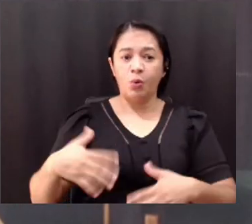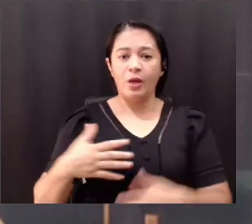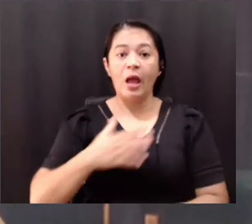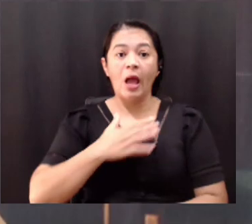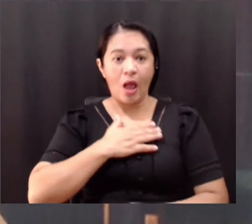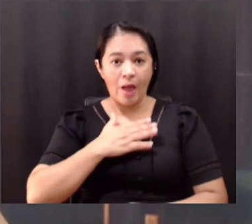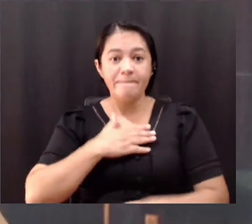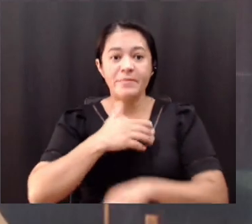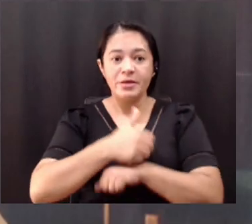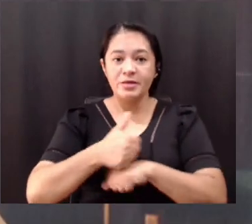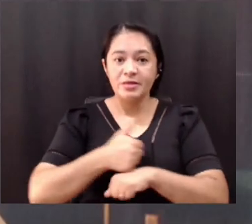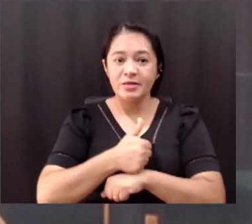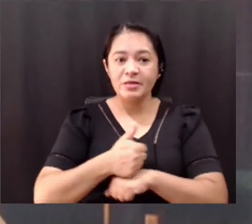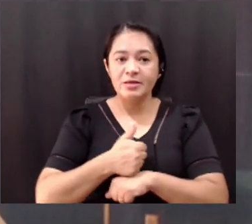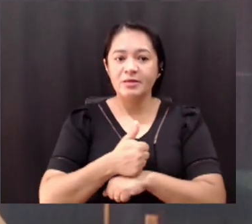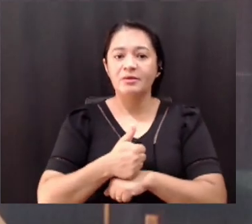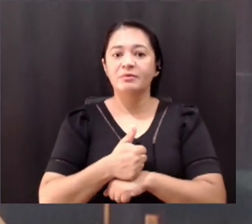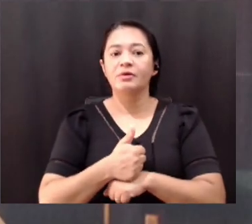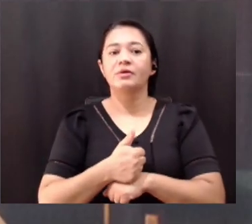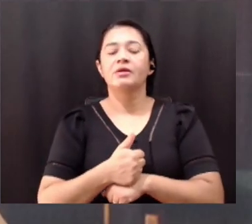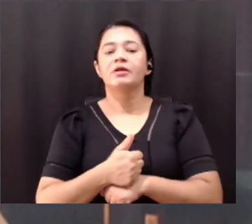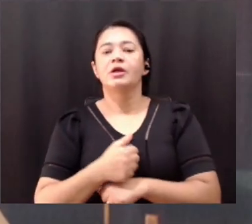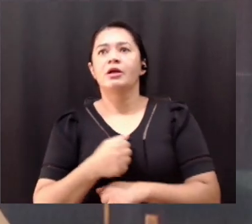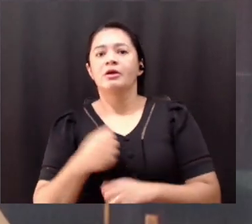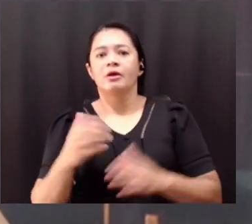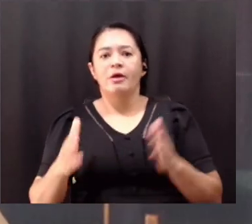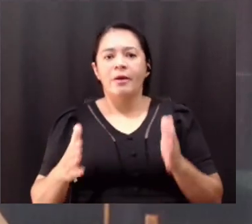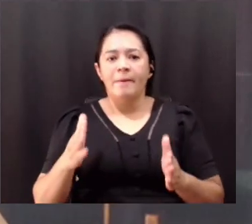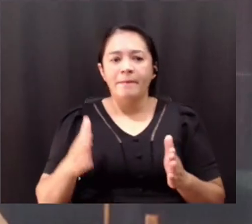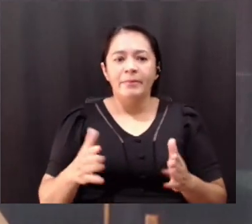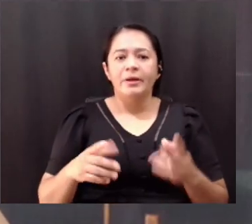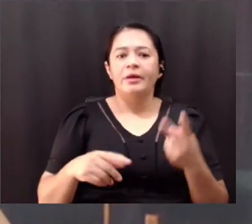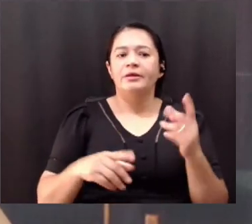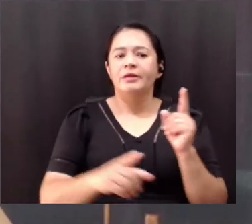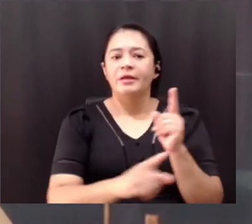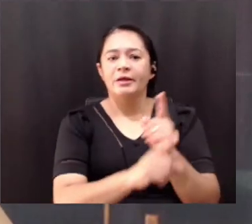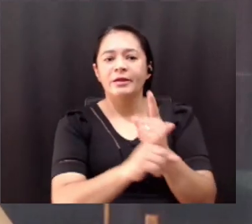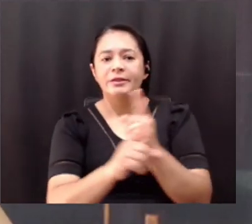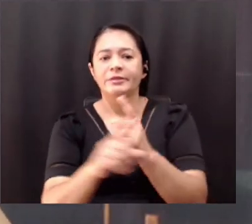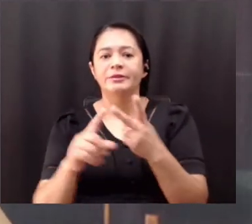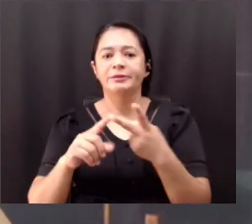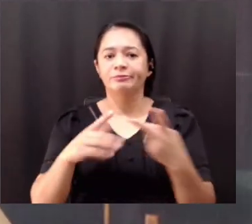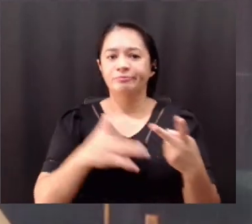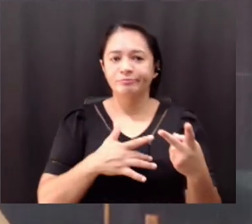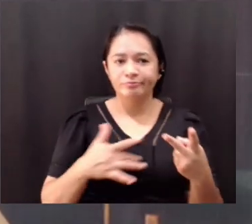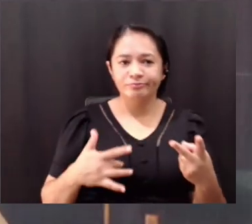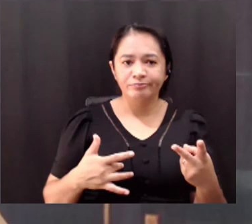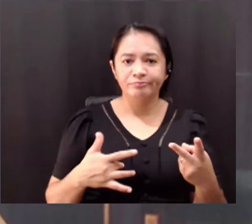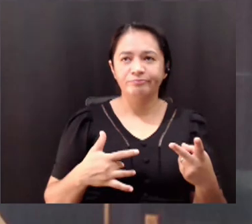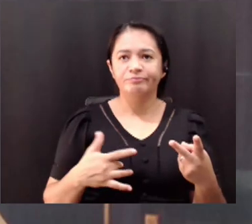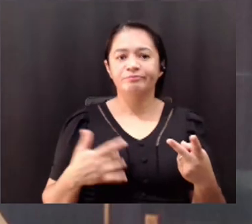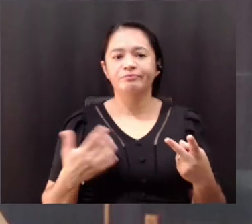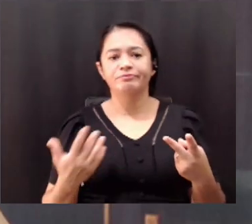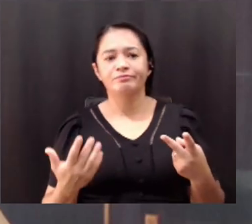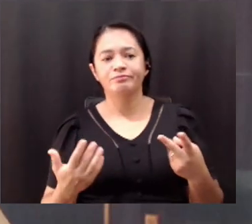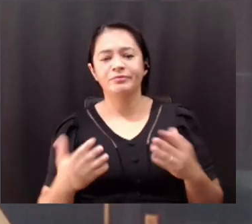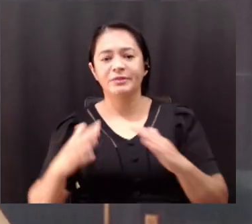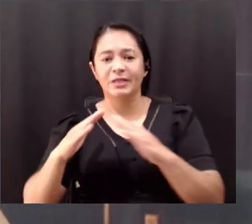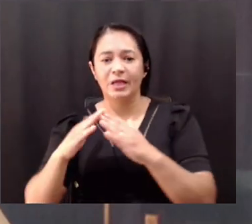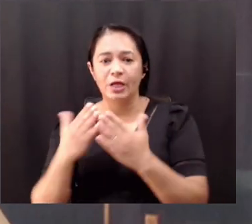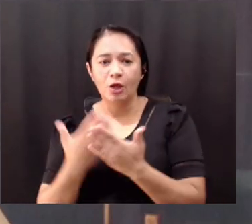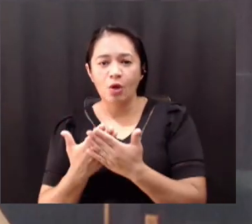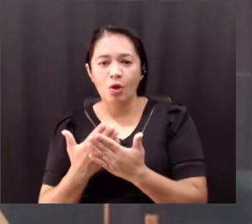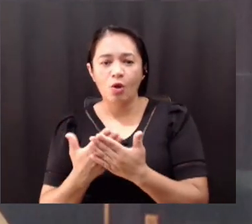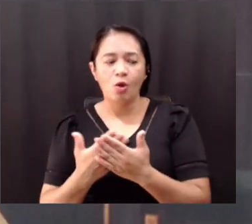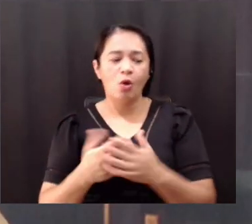de prazo, questão relacionada a atendimento, saúde, às vezes escolas, clínicas. Então,